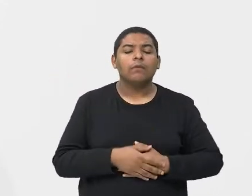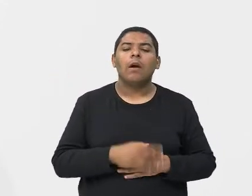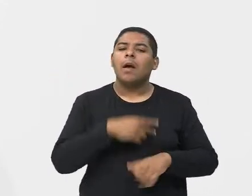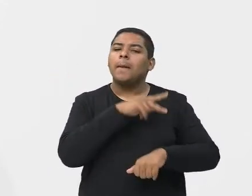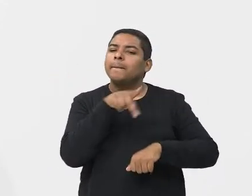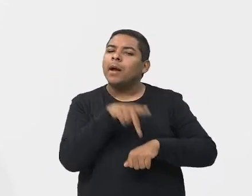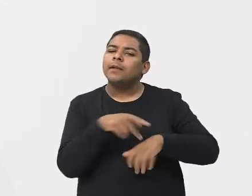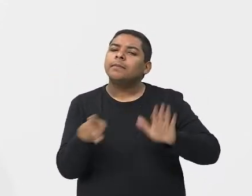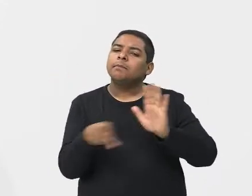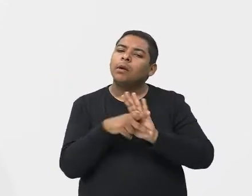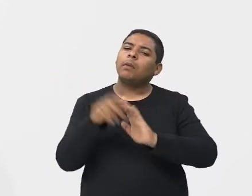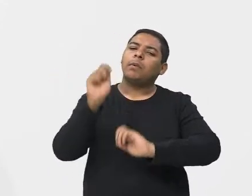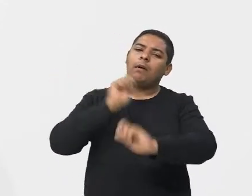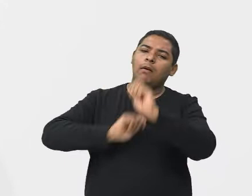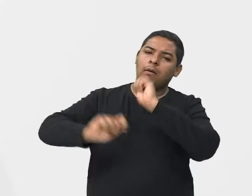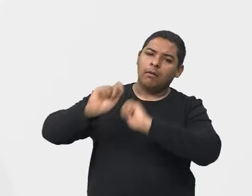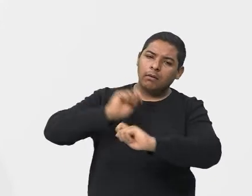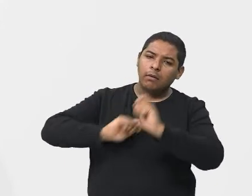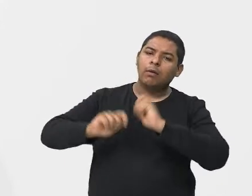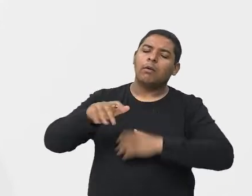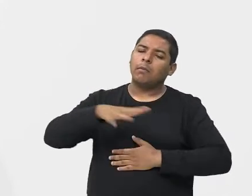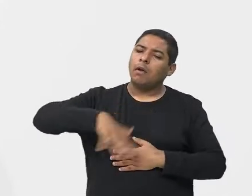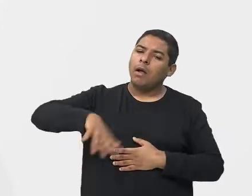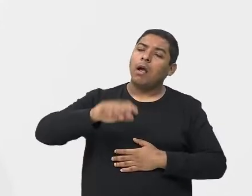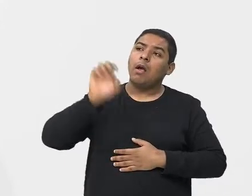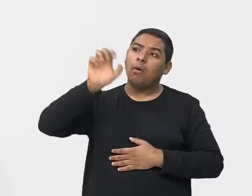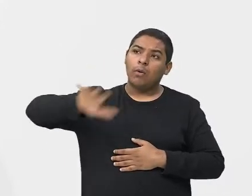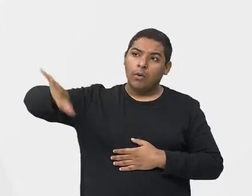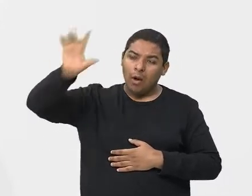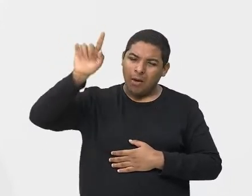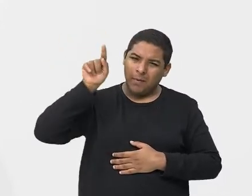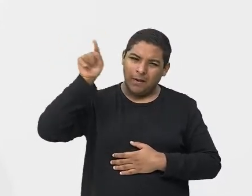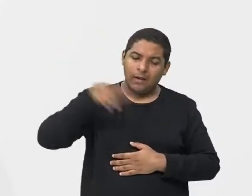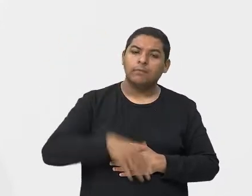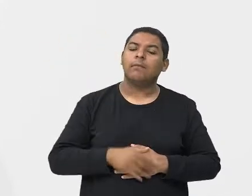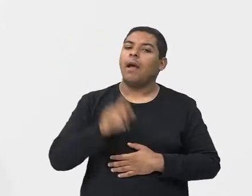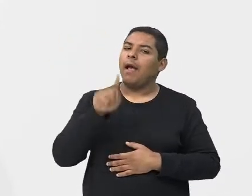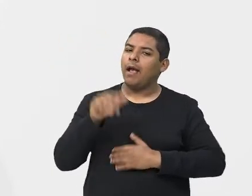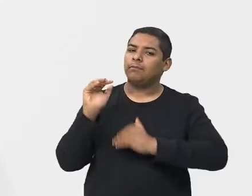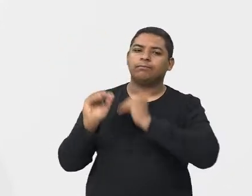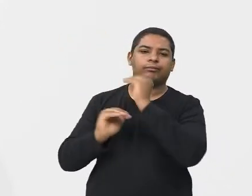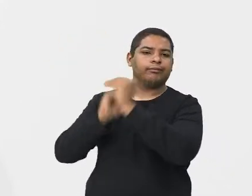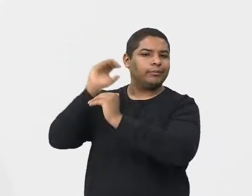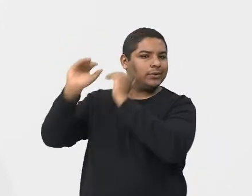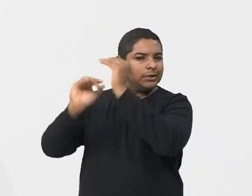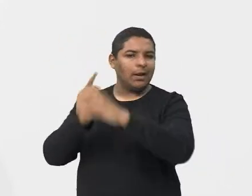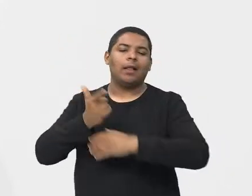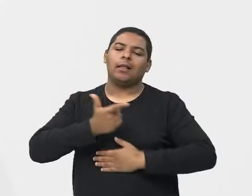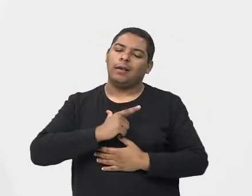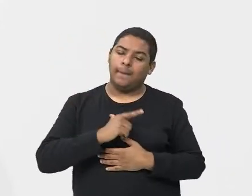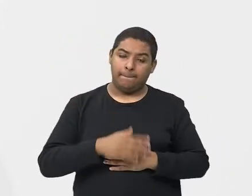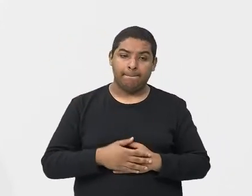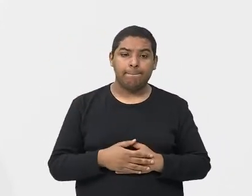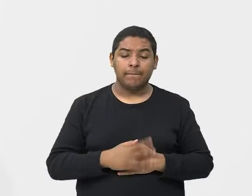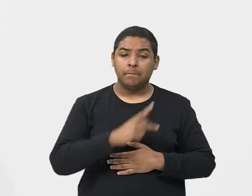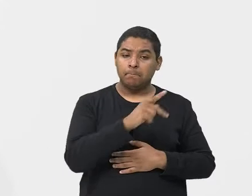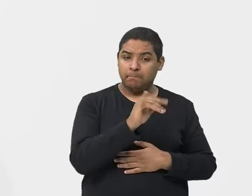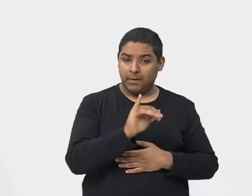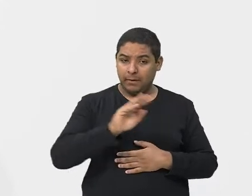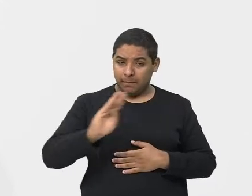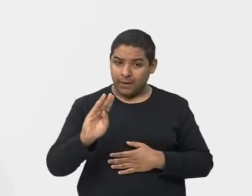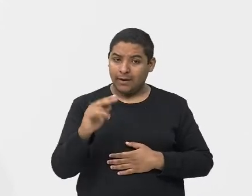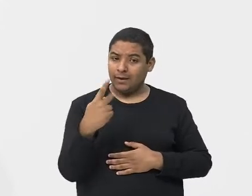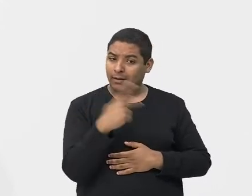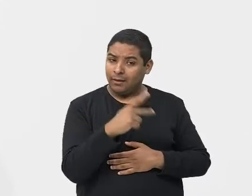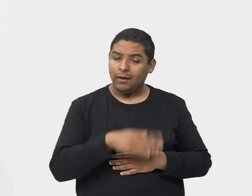europeus, tá? A gente observa que esses países, eles são considerados bem desenvolvidos, tá? O produto interno bruto e